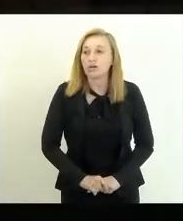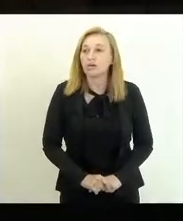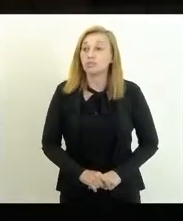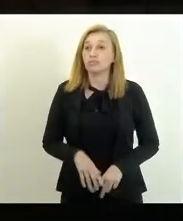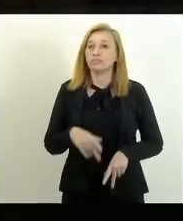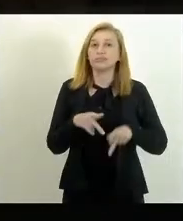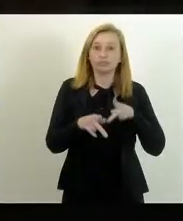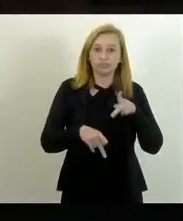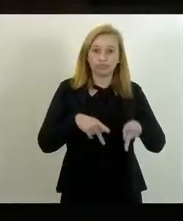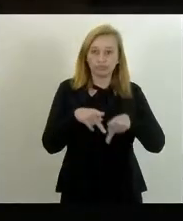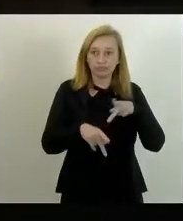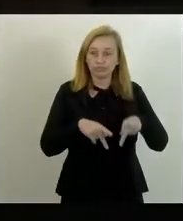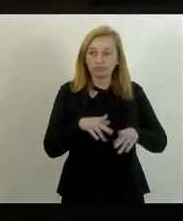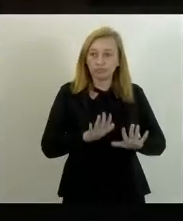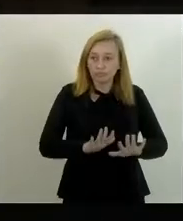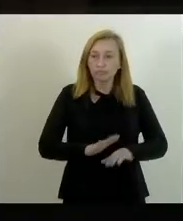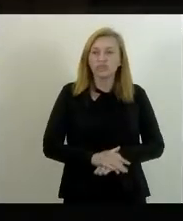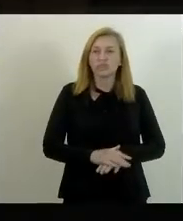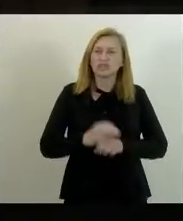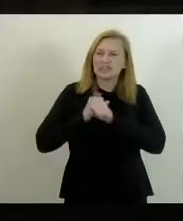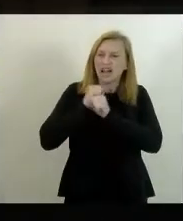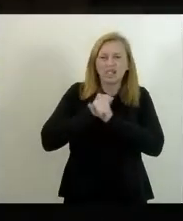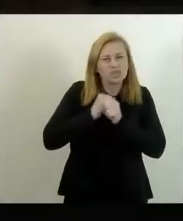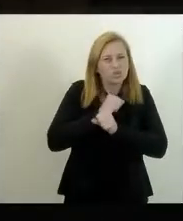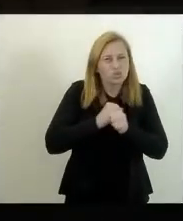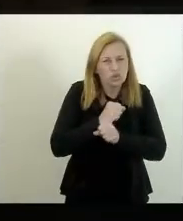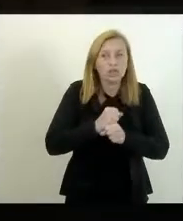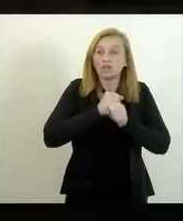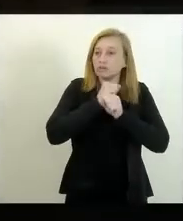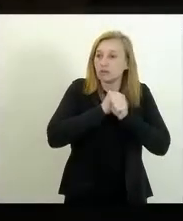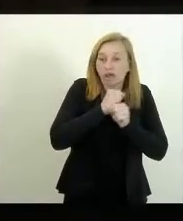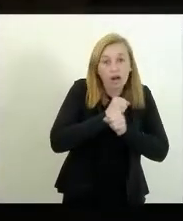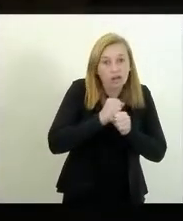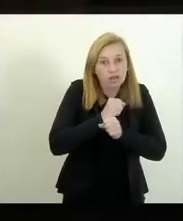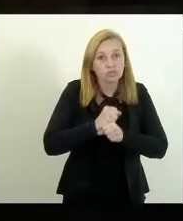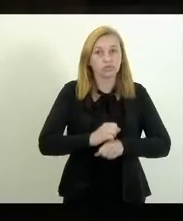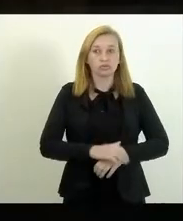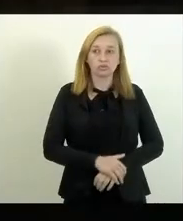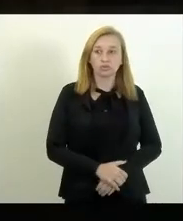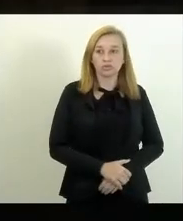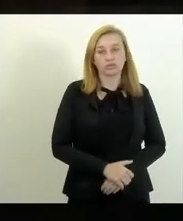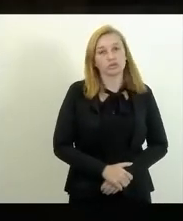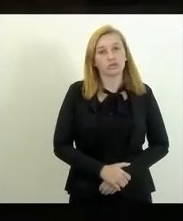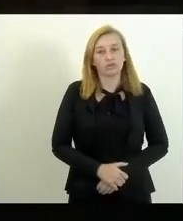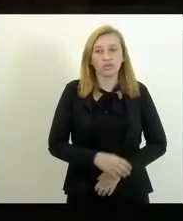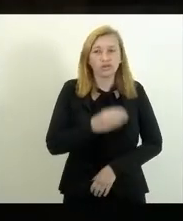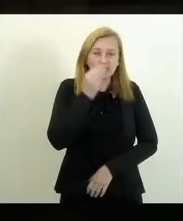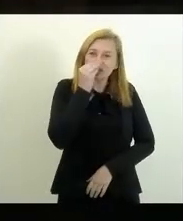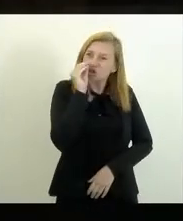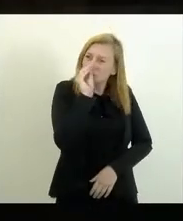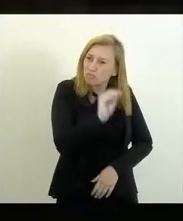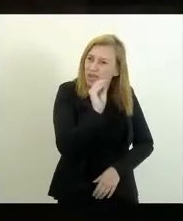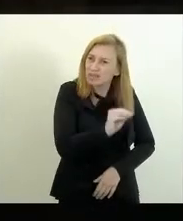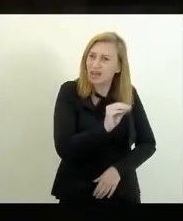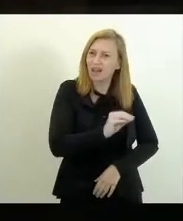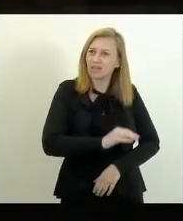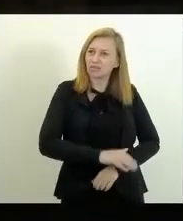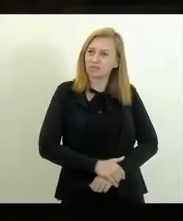população que durante décadas e décadas a fio foi negado e renegado